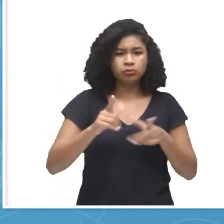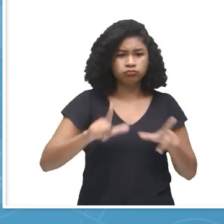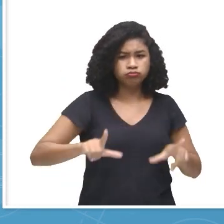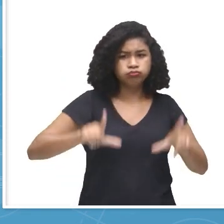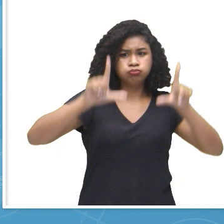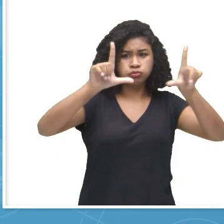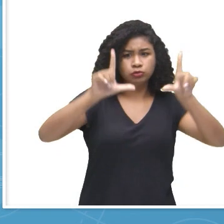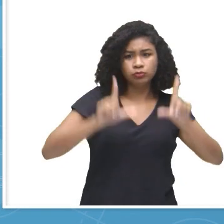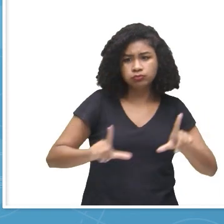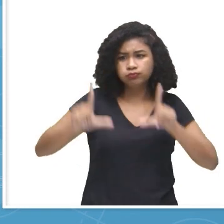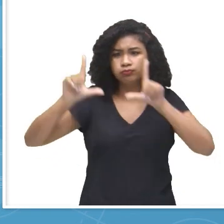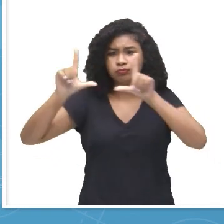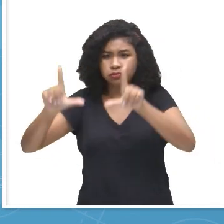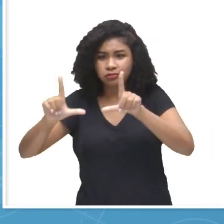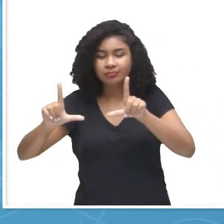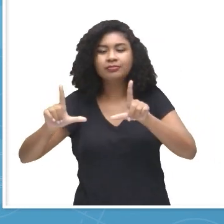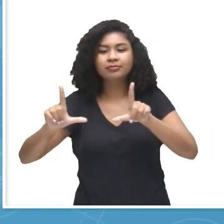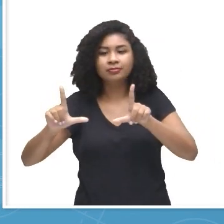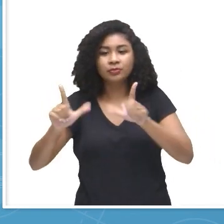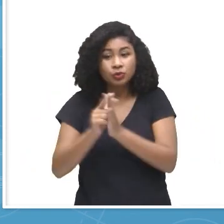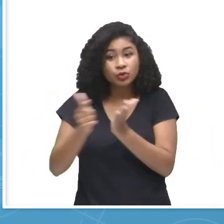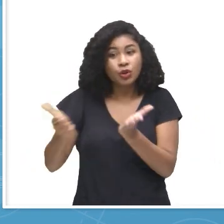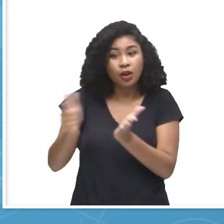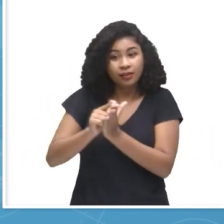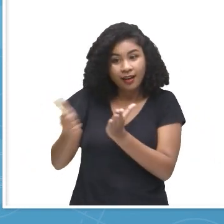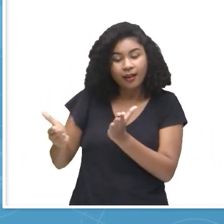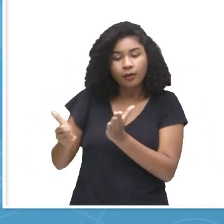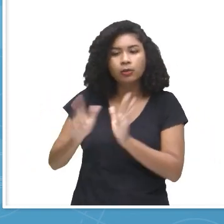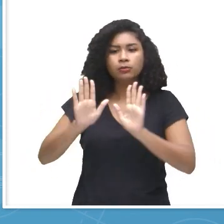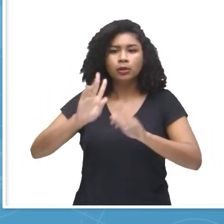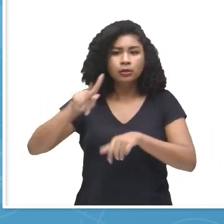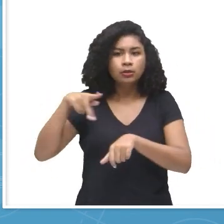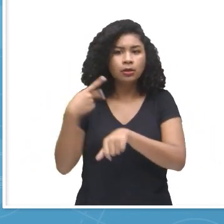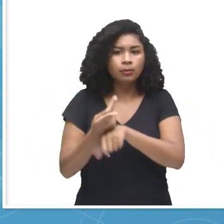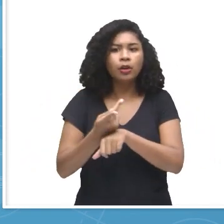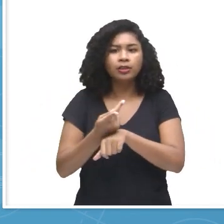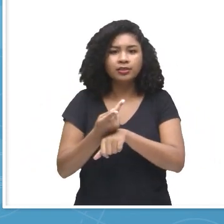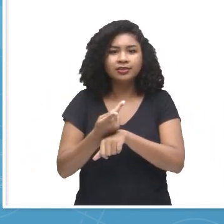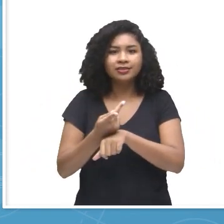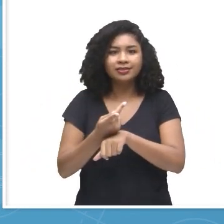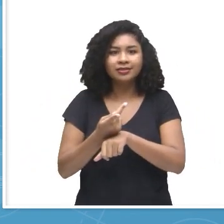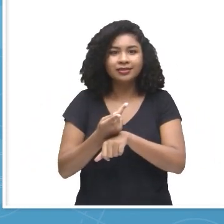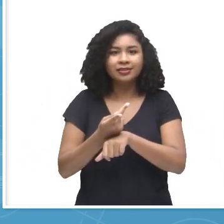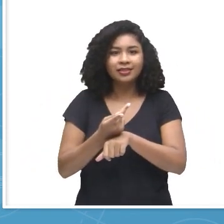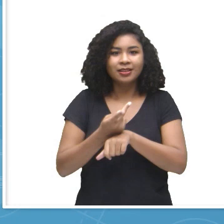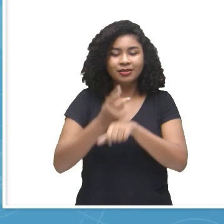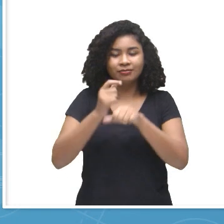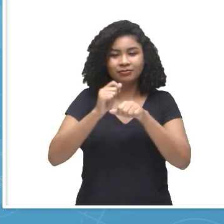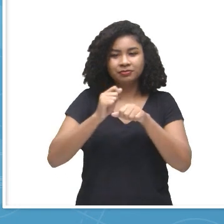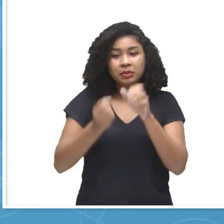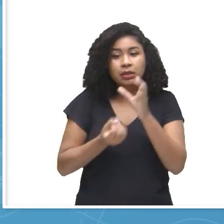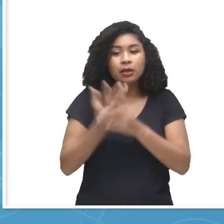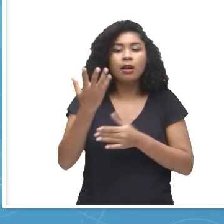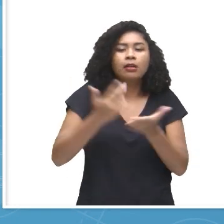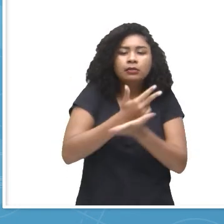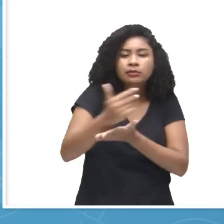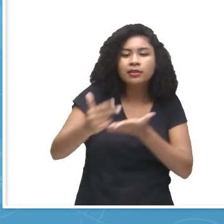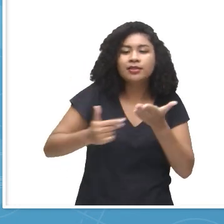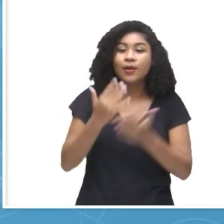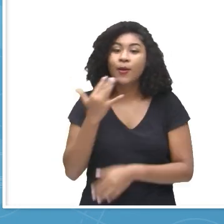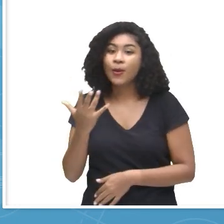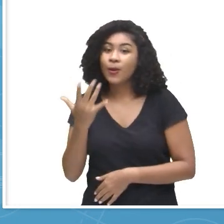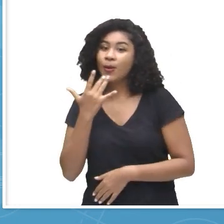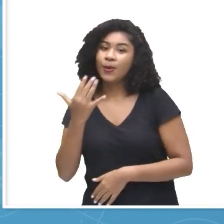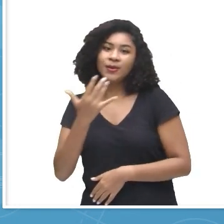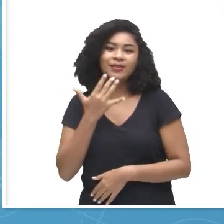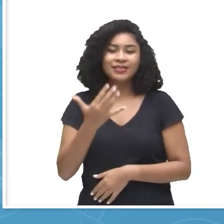ilustrações e, com o tempo, aprimoraram-se por meio de elaborados desenhos coloridos, cujo objetivo era chamar a atenção para as